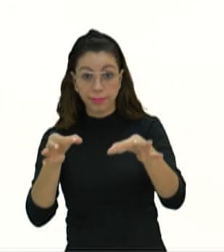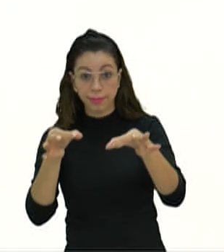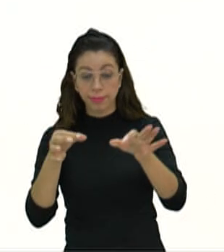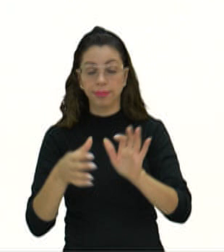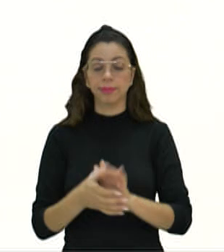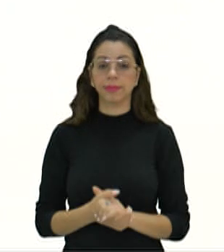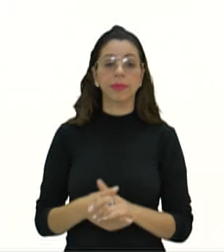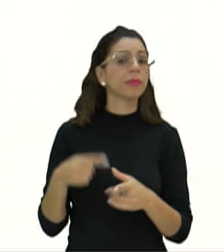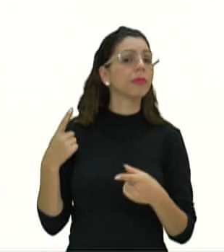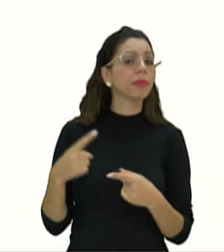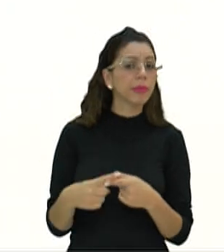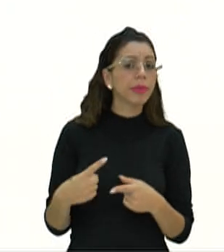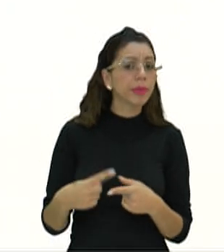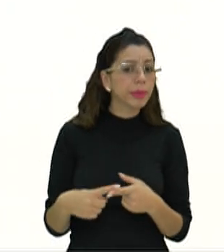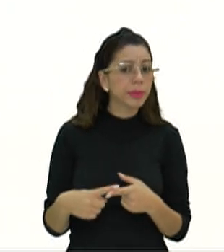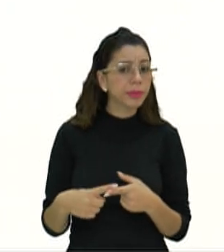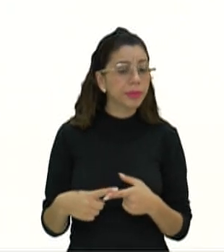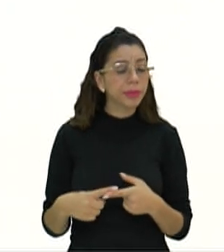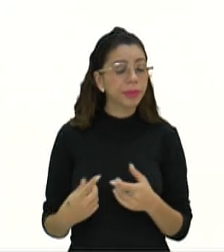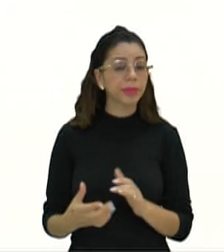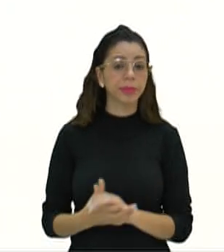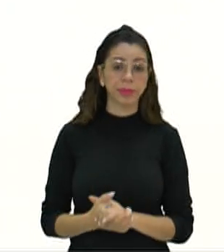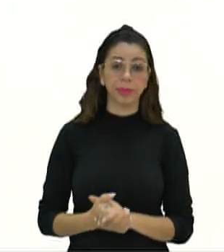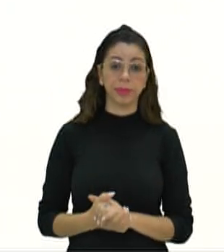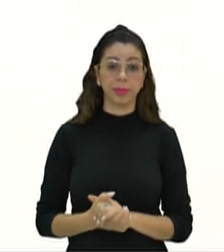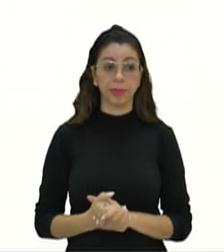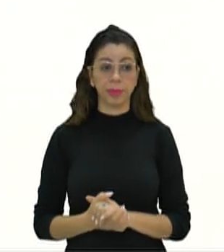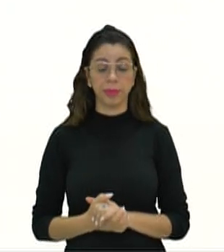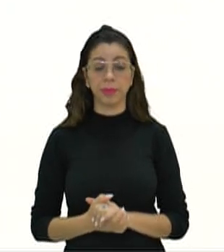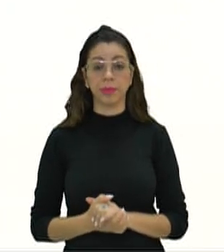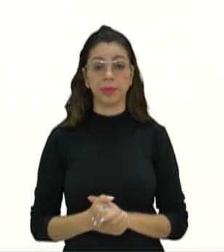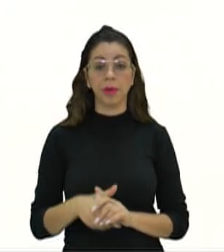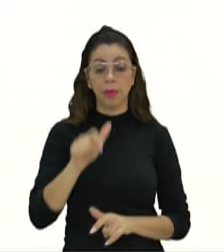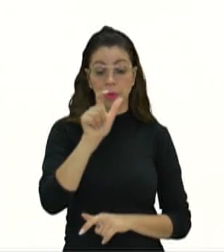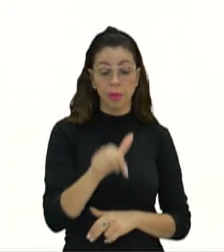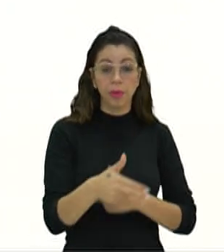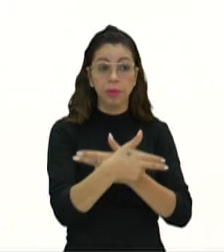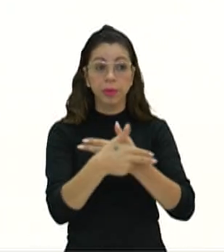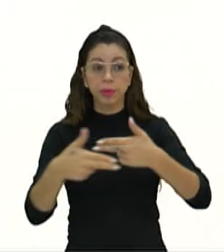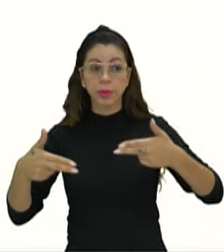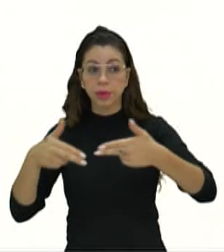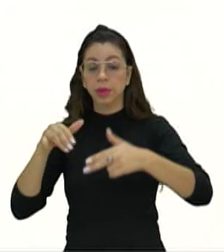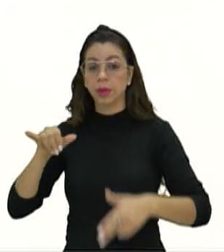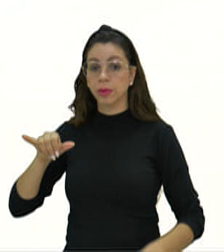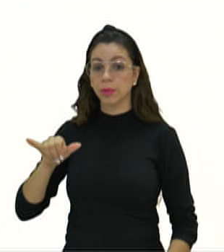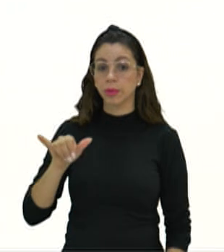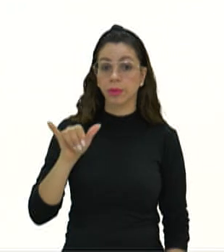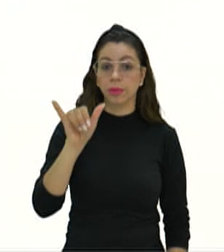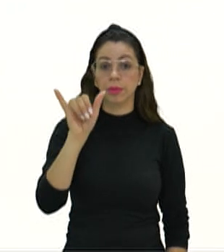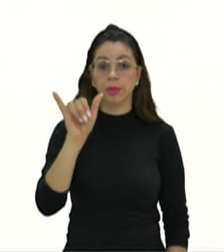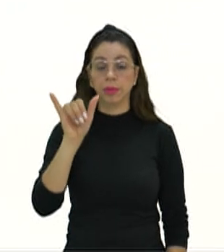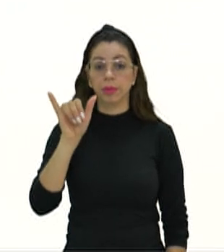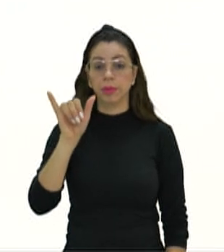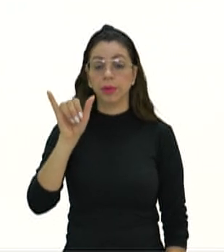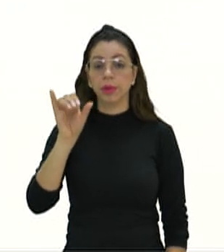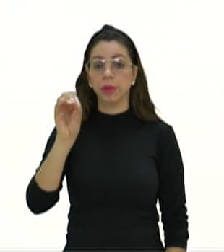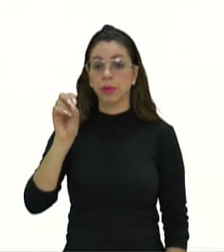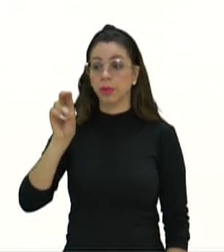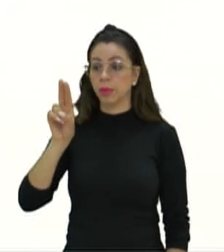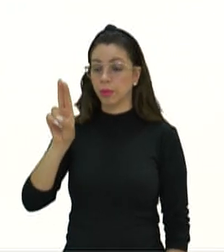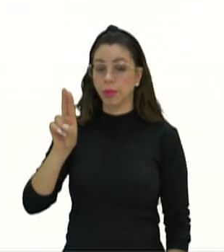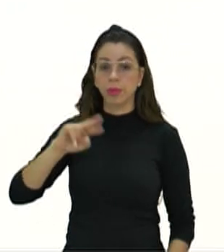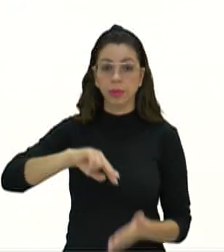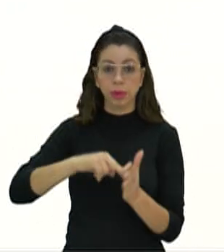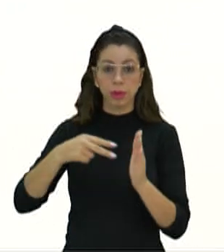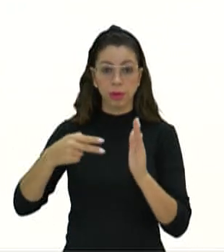B. Por quê? Porque o meu sujeito you, que nós sabemos que significa tanto você quanto vocês, se você